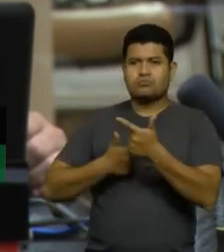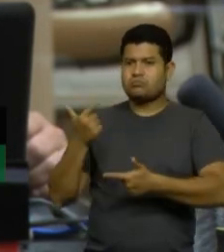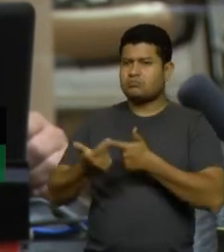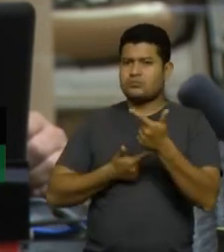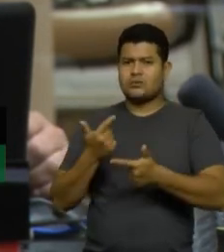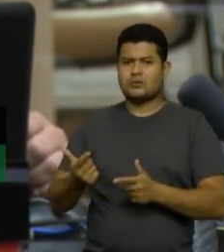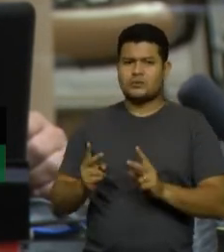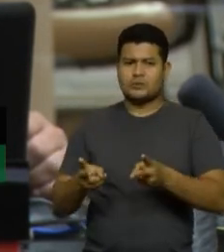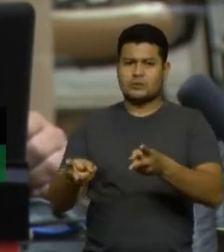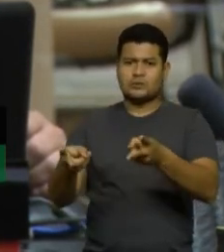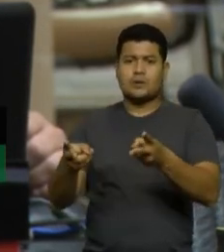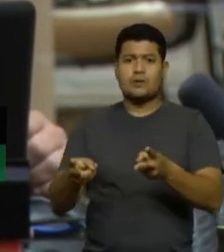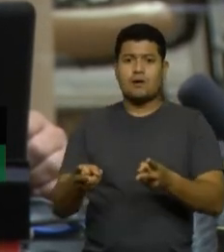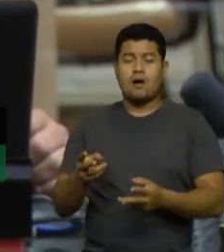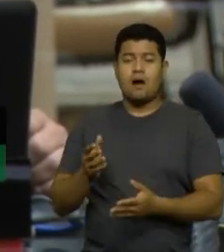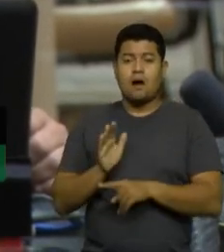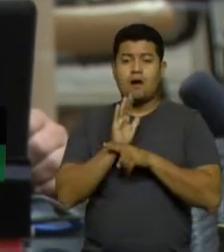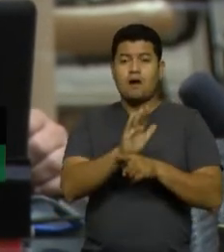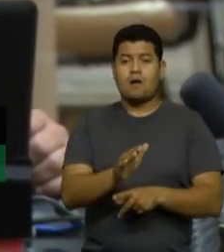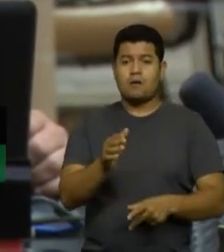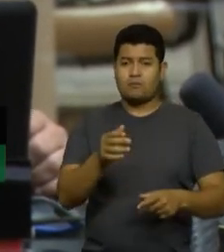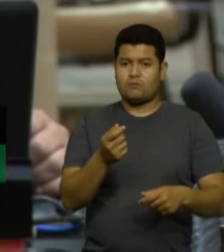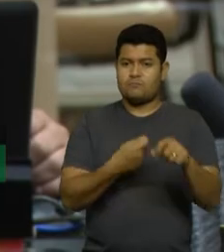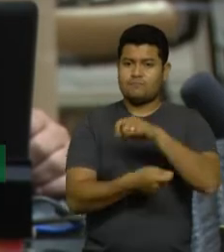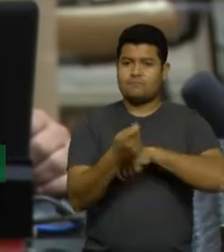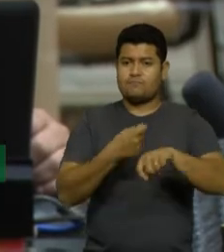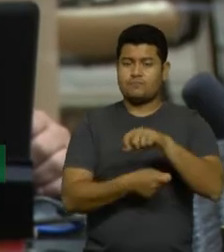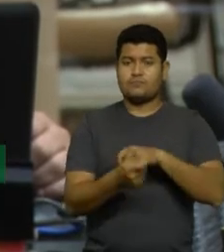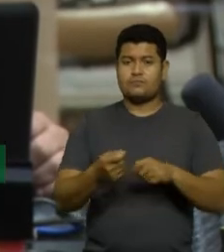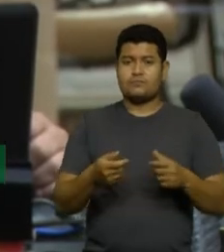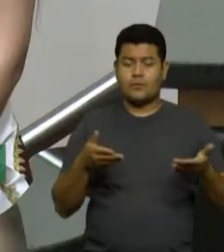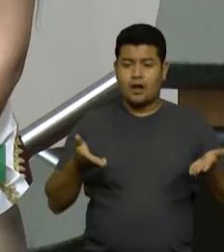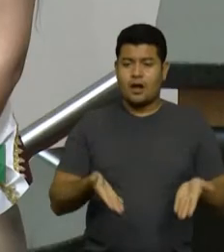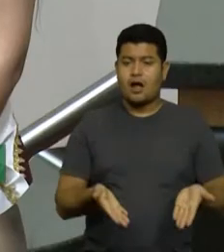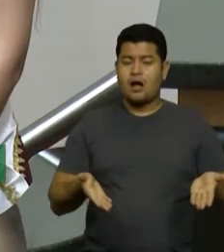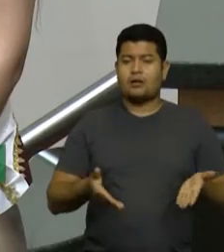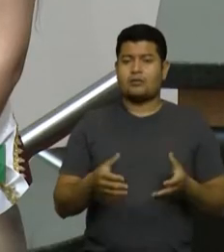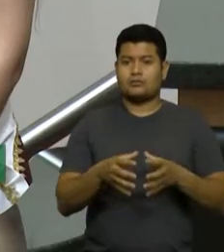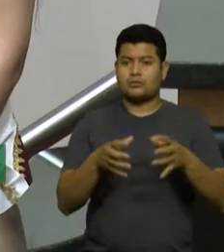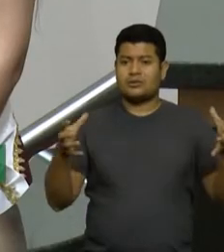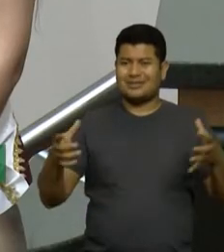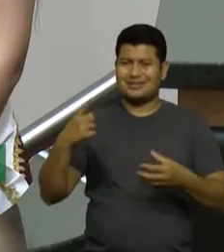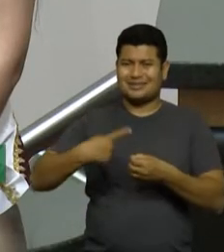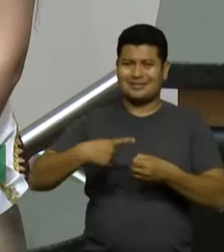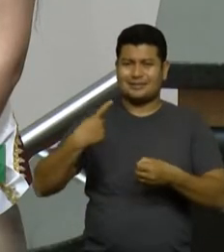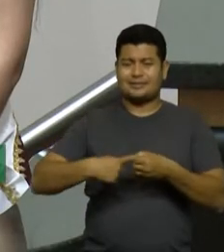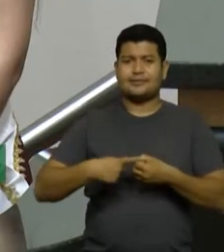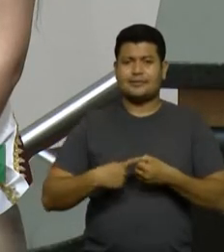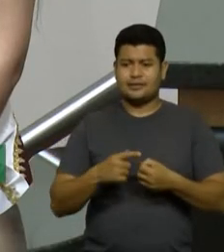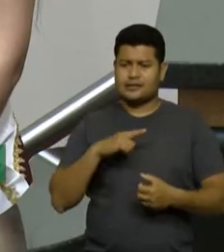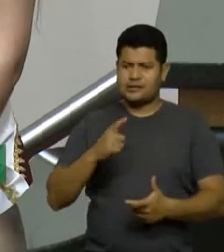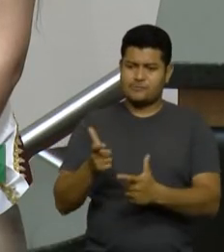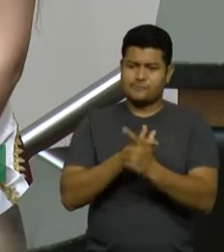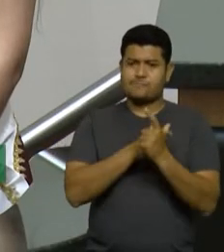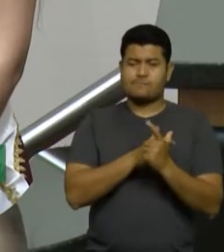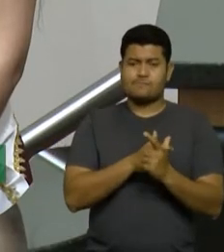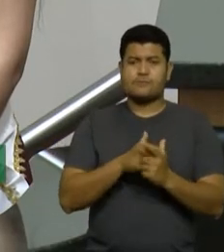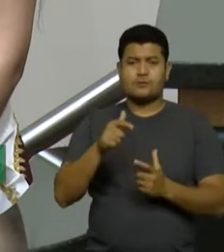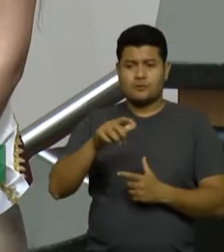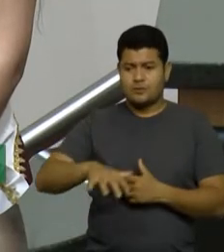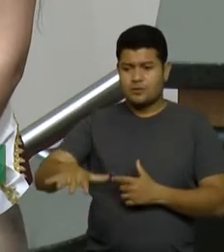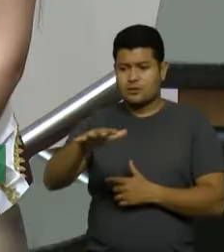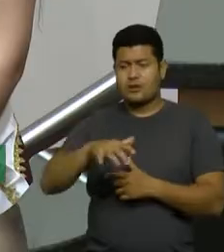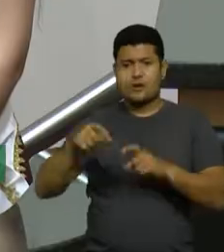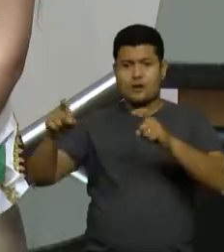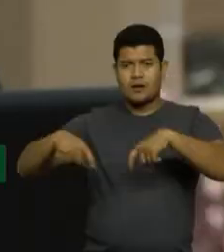mantendo a nossa economia de pé. As grandes cidades têm muita dívida, sabe, com esse setor que é o